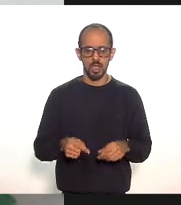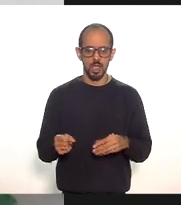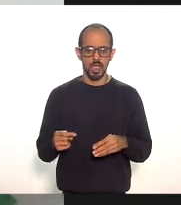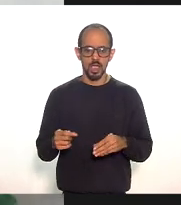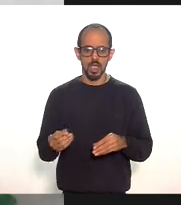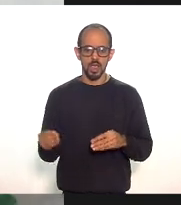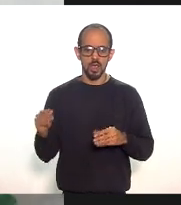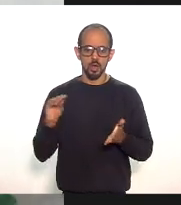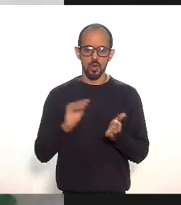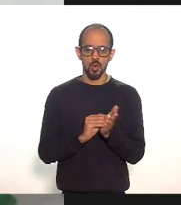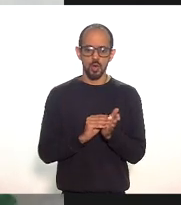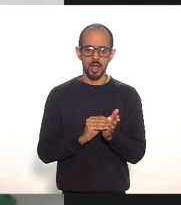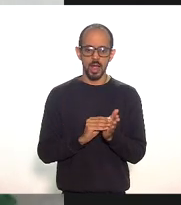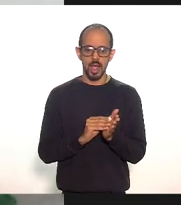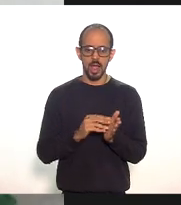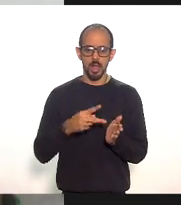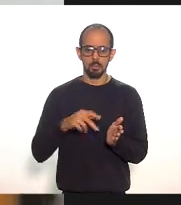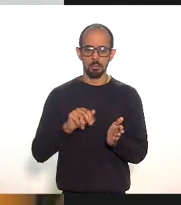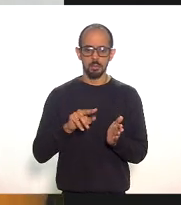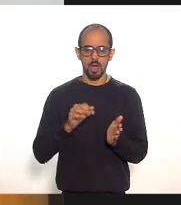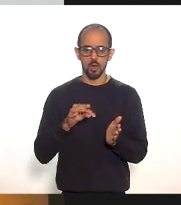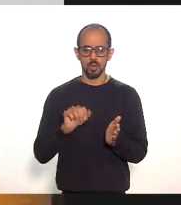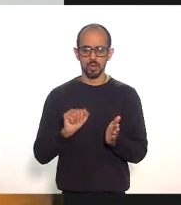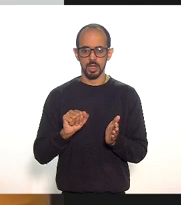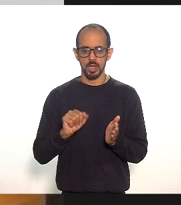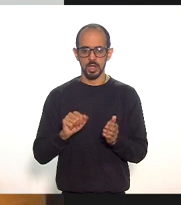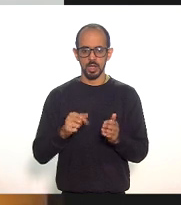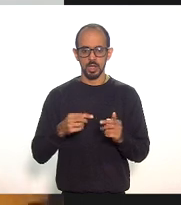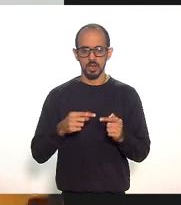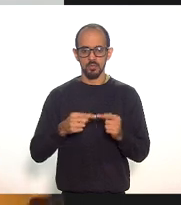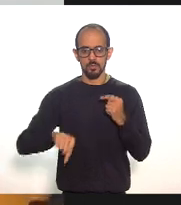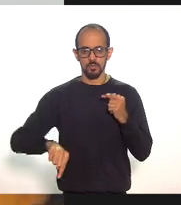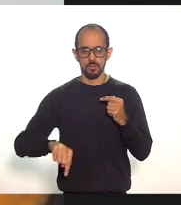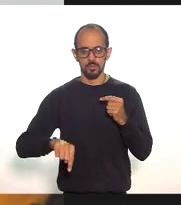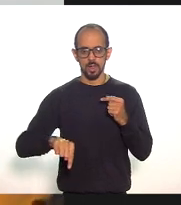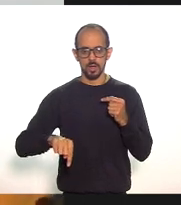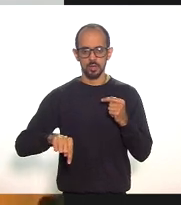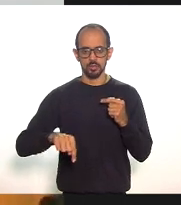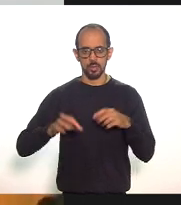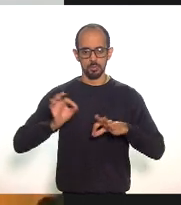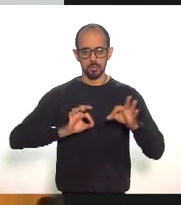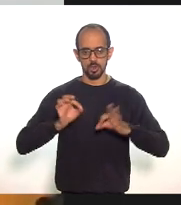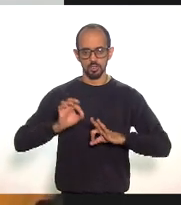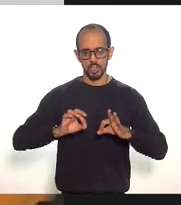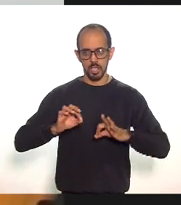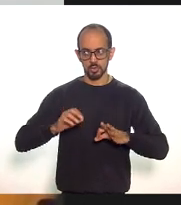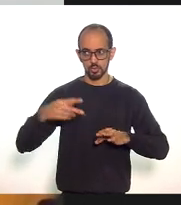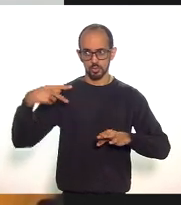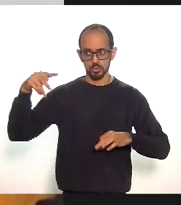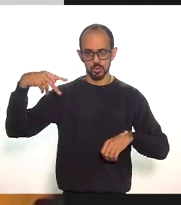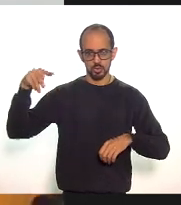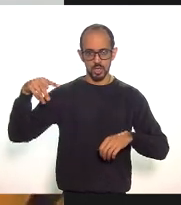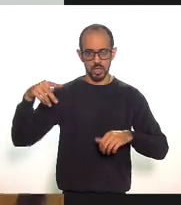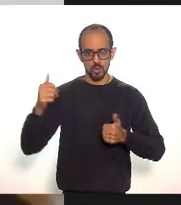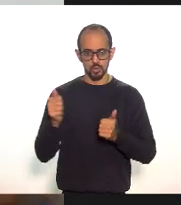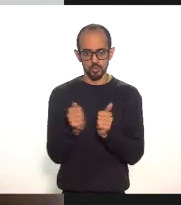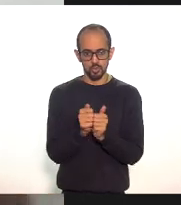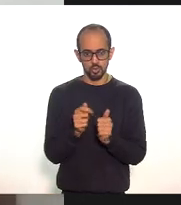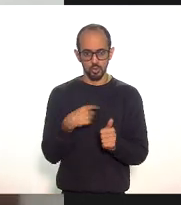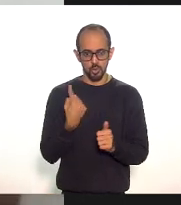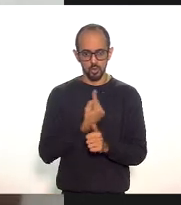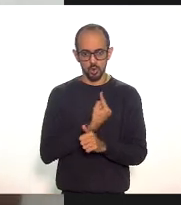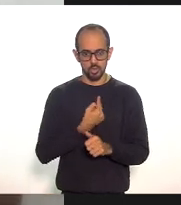na pauta do veto que o governador deu ao projeto de Vossa Excelência em coautoria conosco, que é o